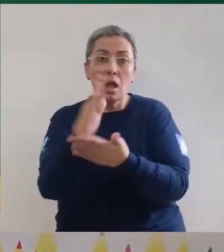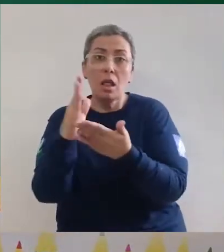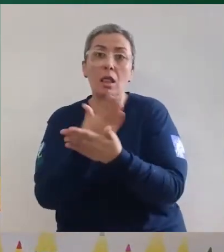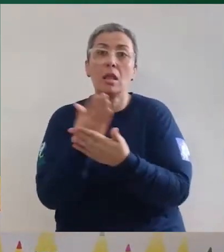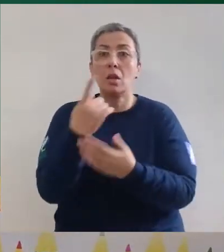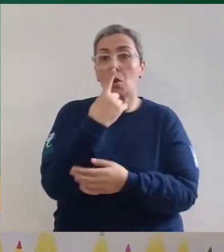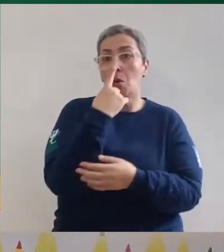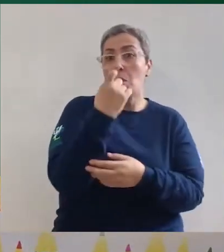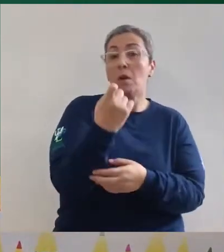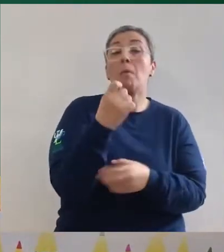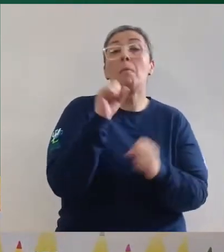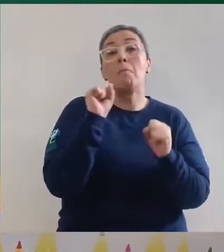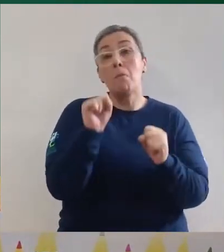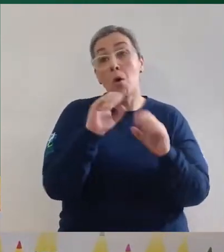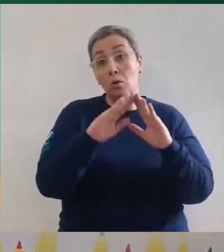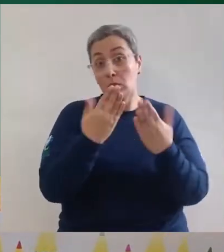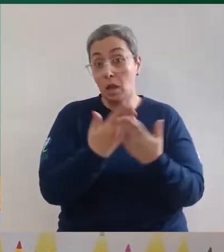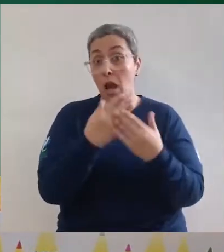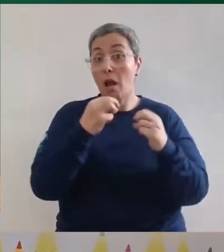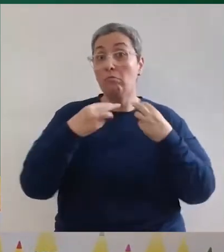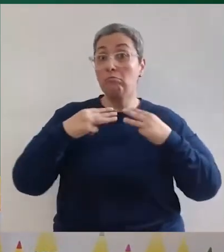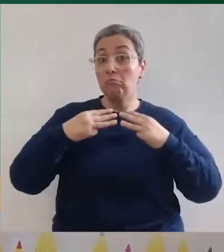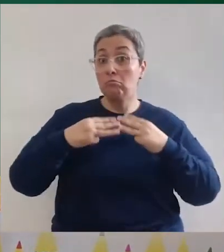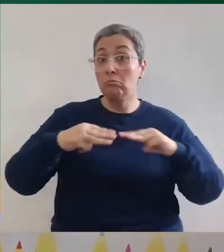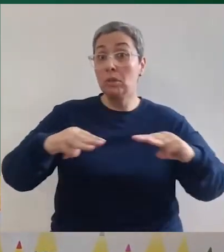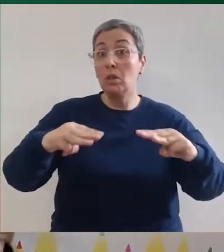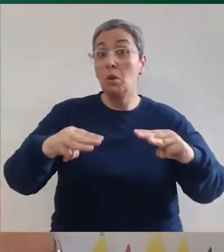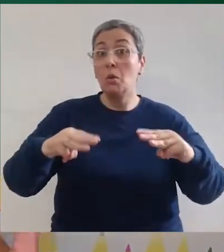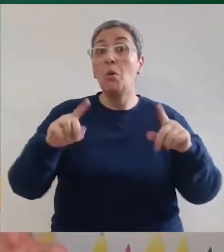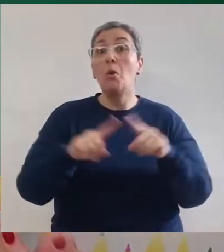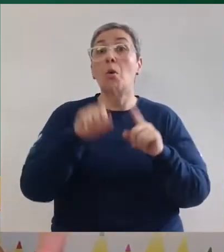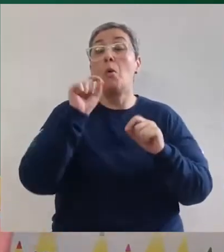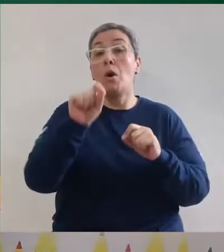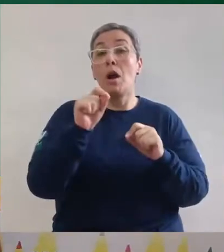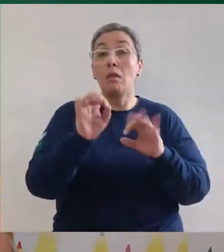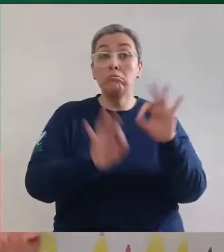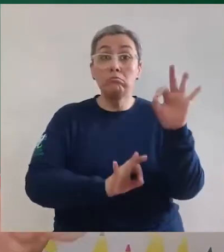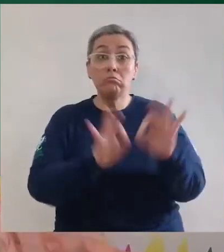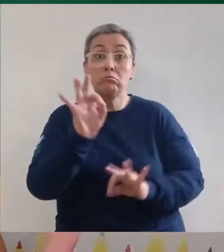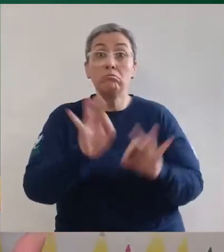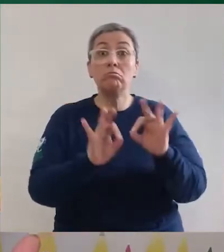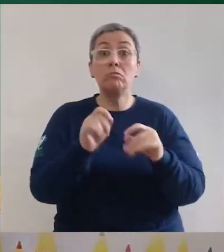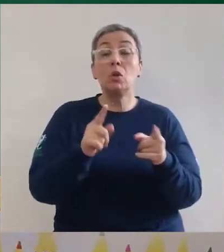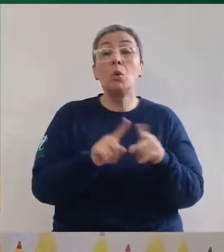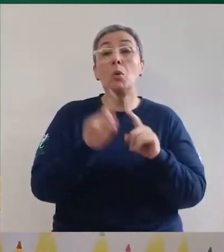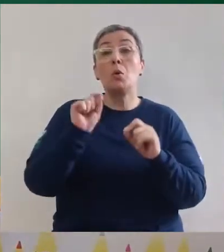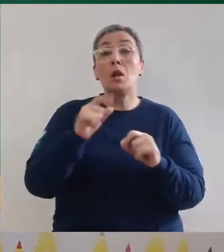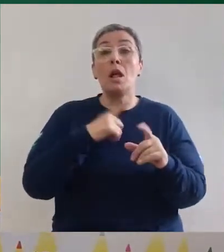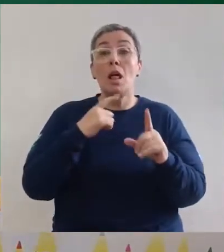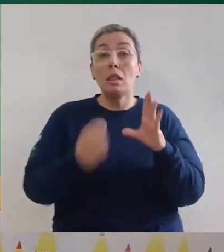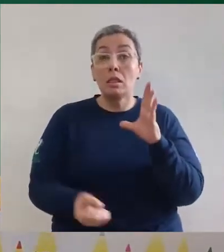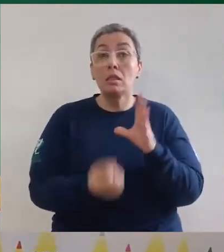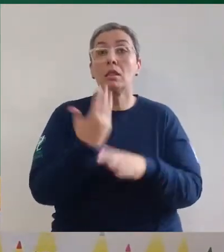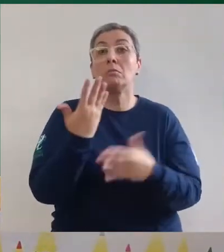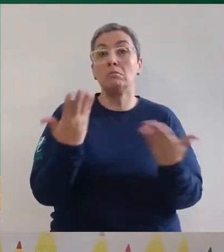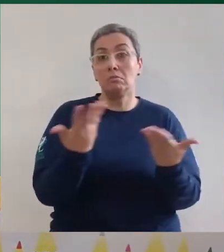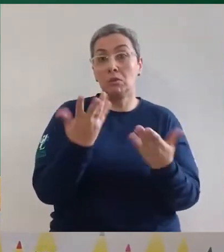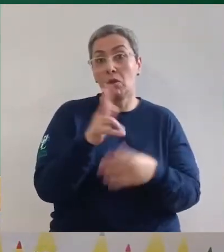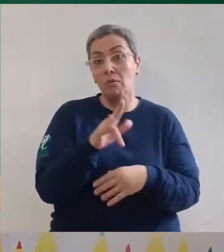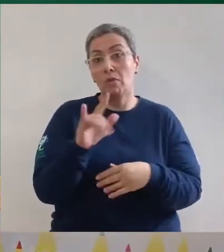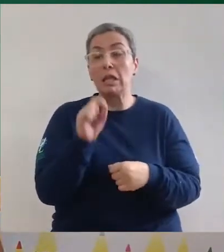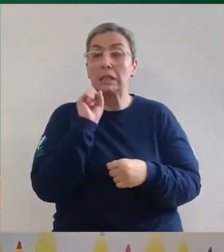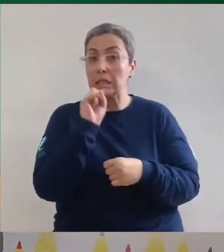na escola, por exemplo, é missão de vocês organizarem e planejarem essa